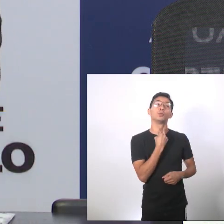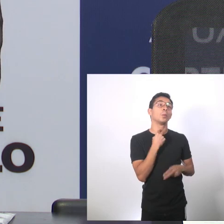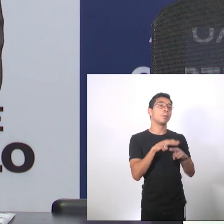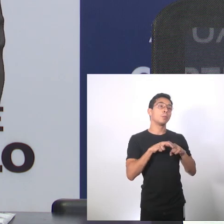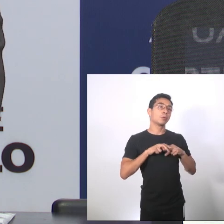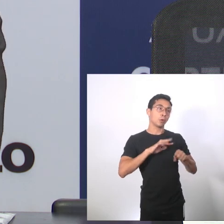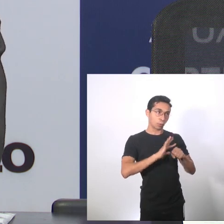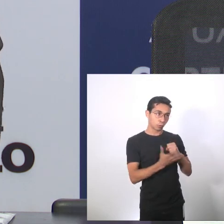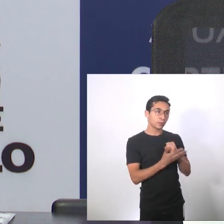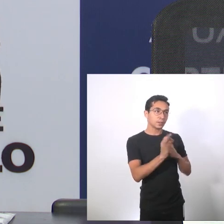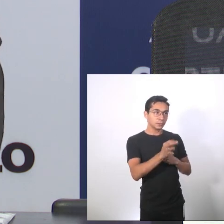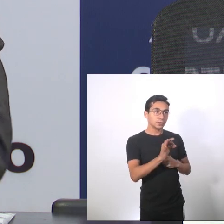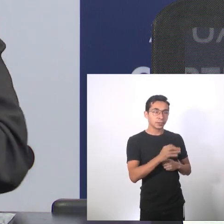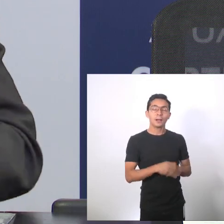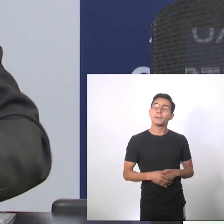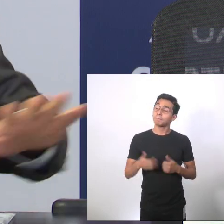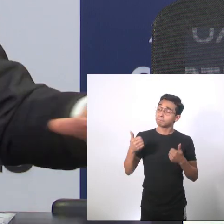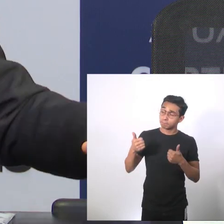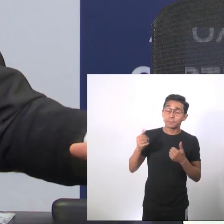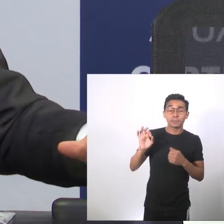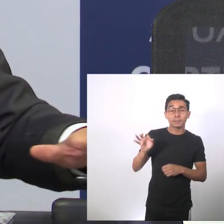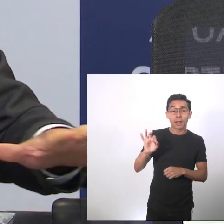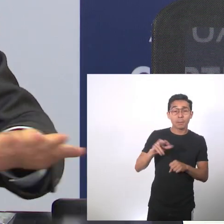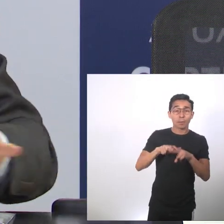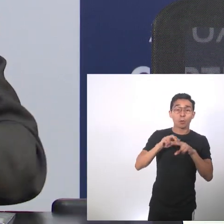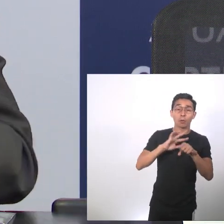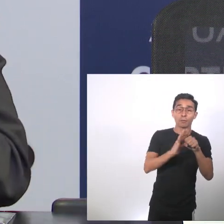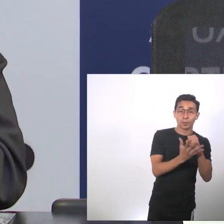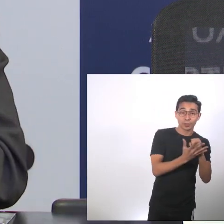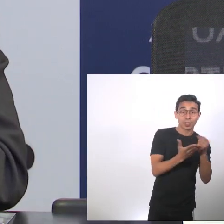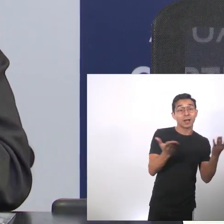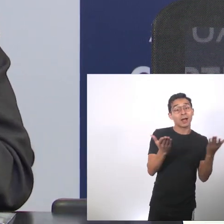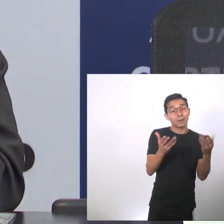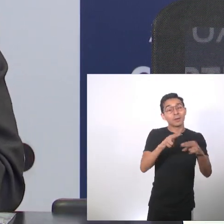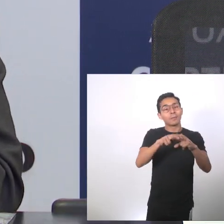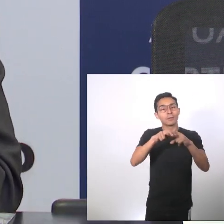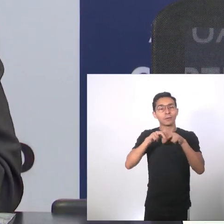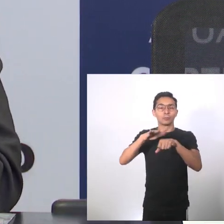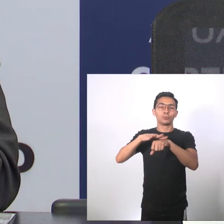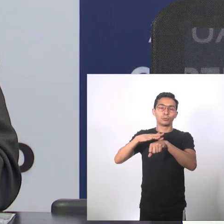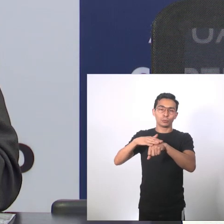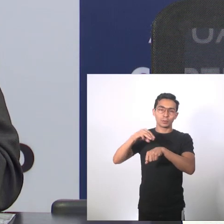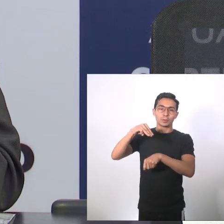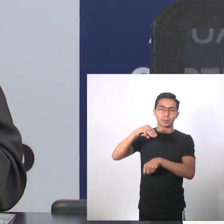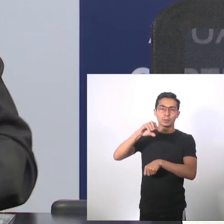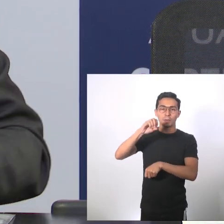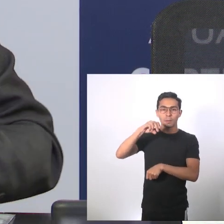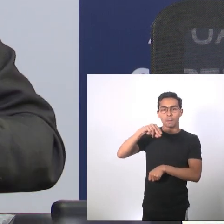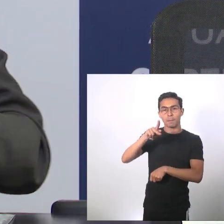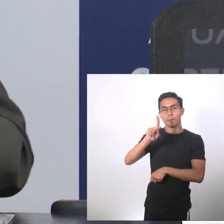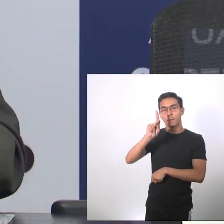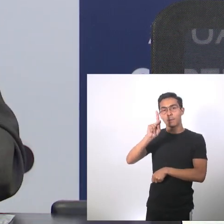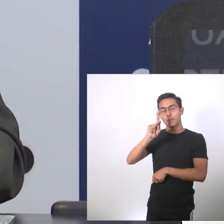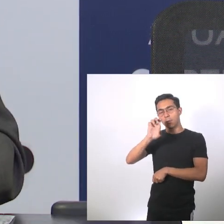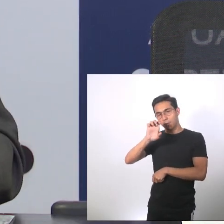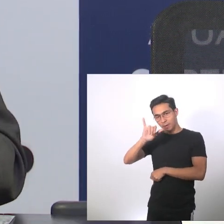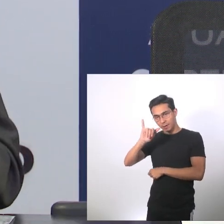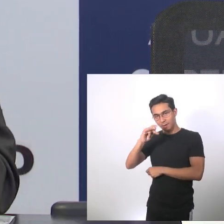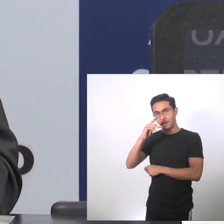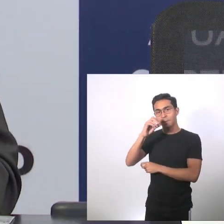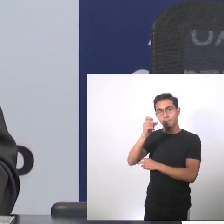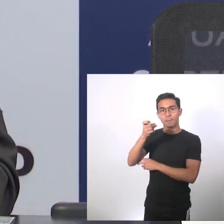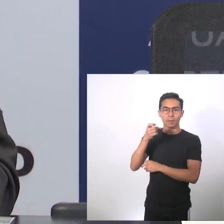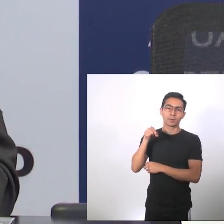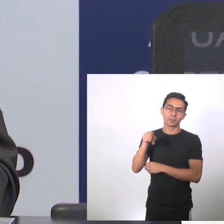só mudou o motivo, né? Antes era o coronavírus, agora é a monkeypox. Então, reforçar